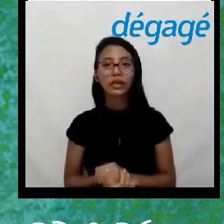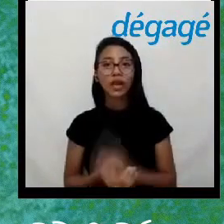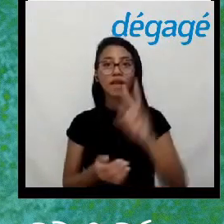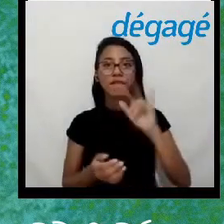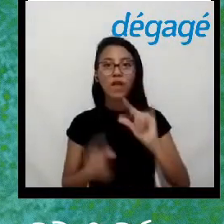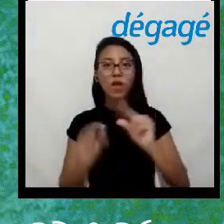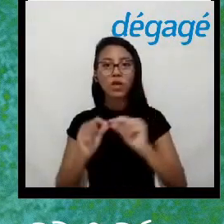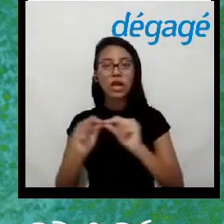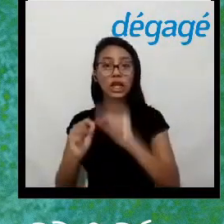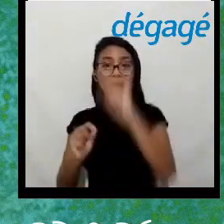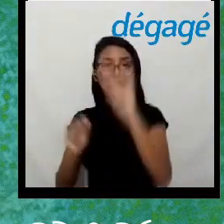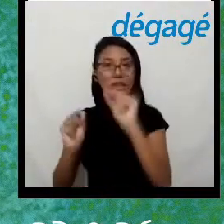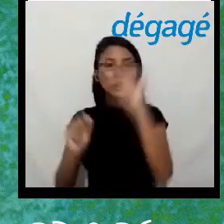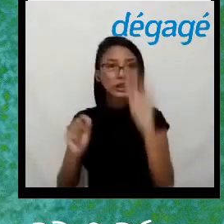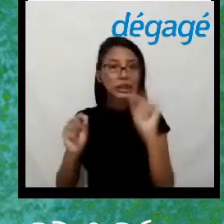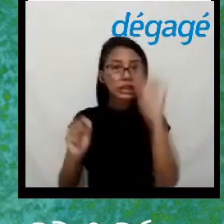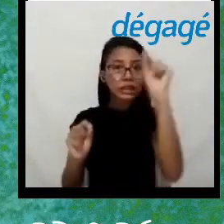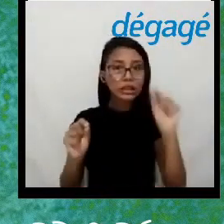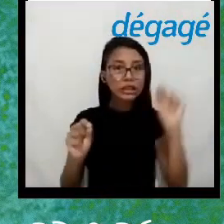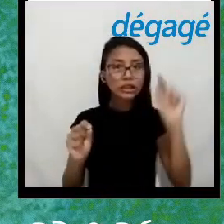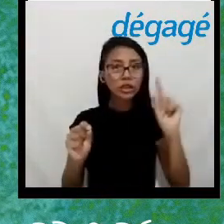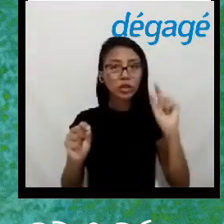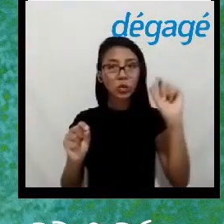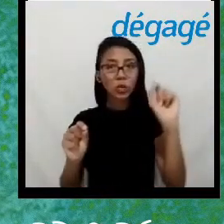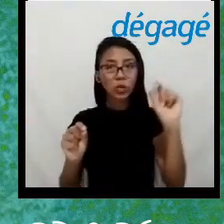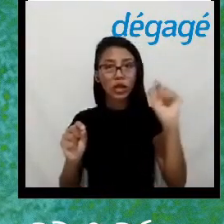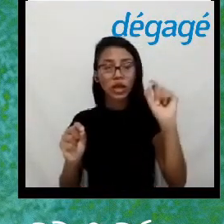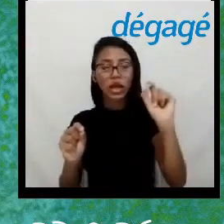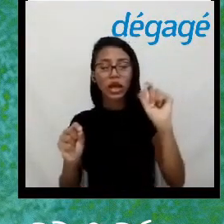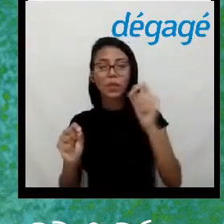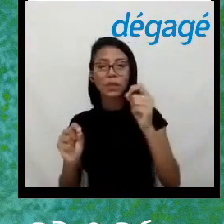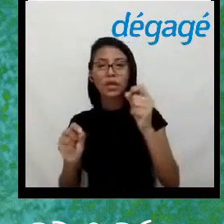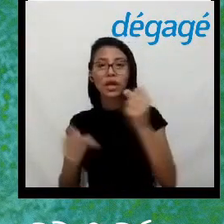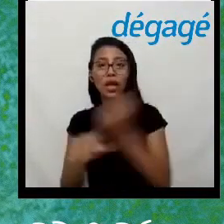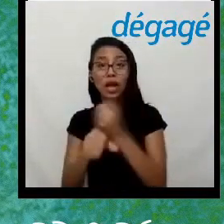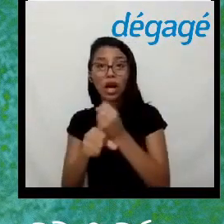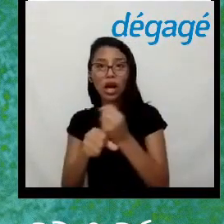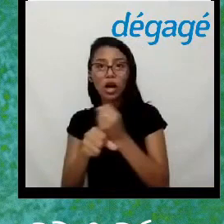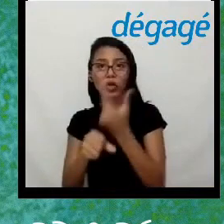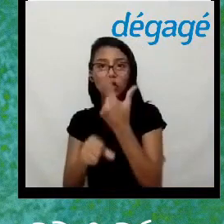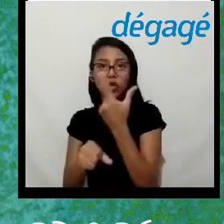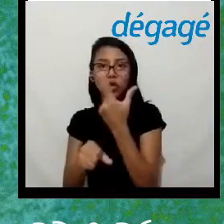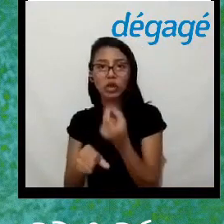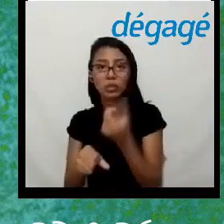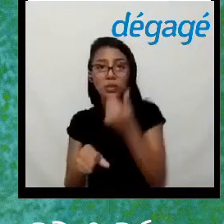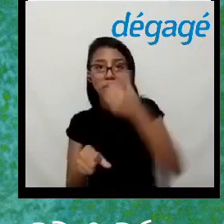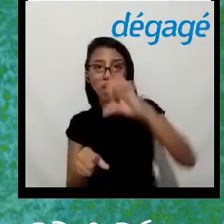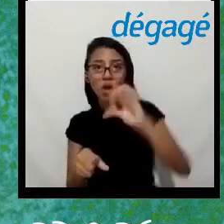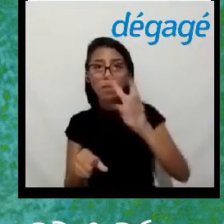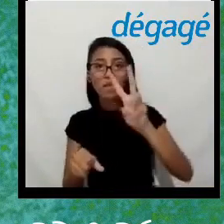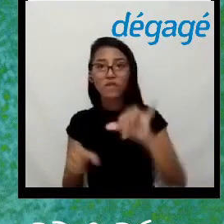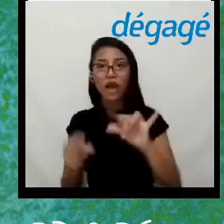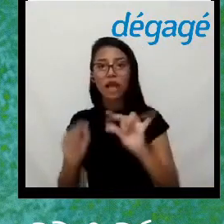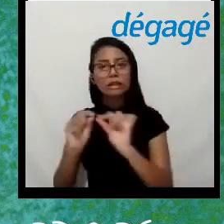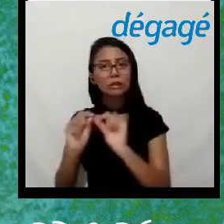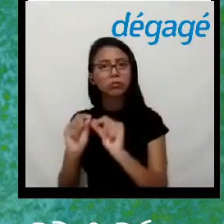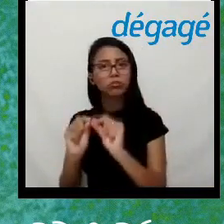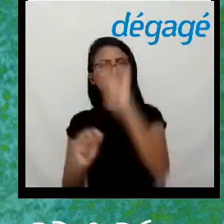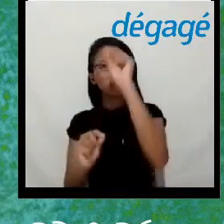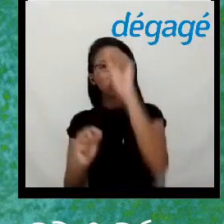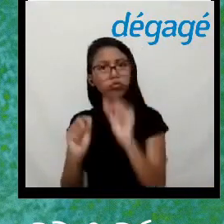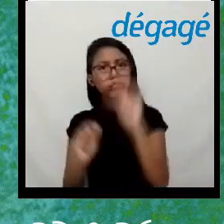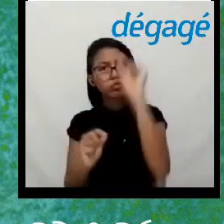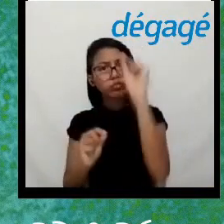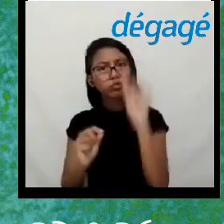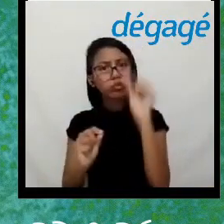mais em relação ao ano de 2019. Embora esse número esteja aumentando, a invisibilidade